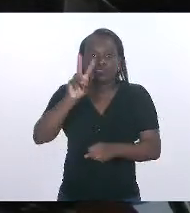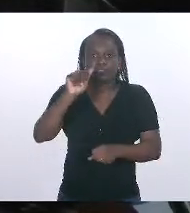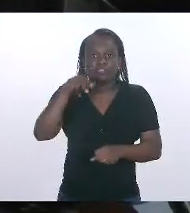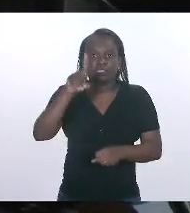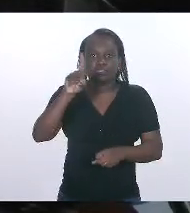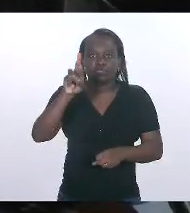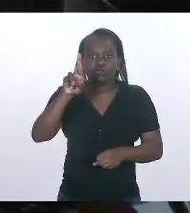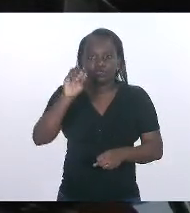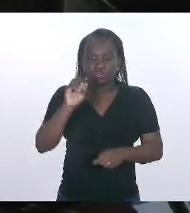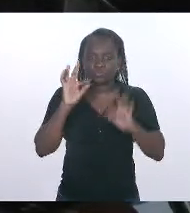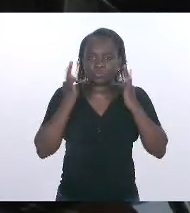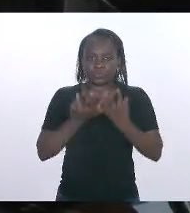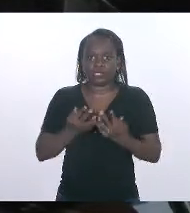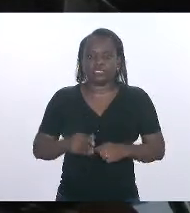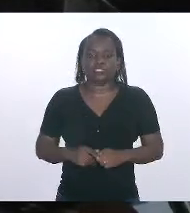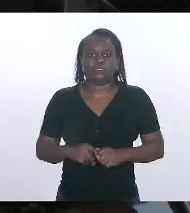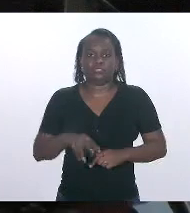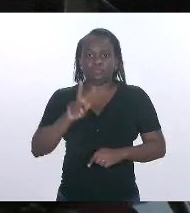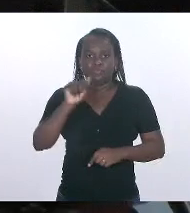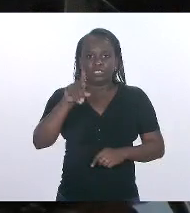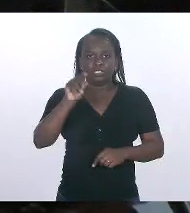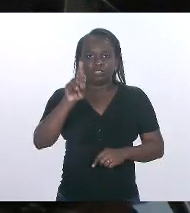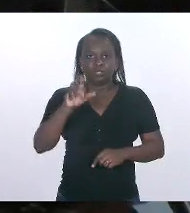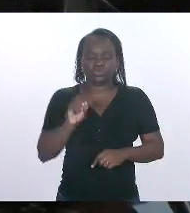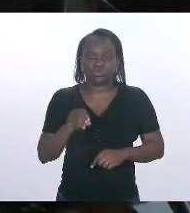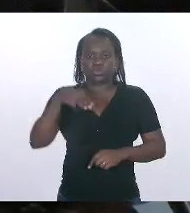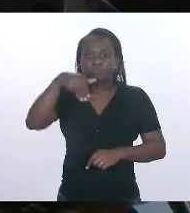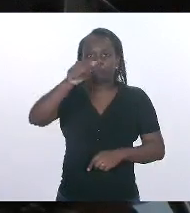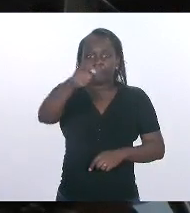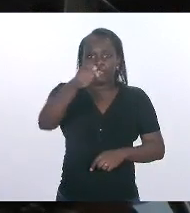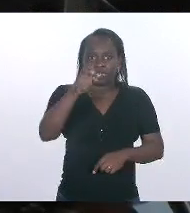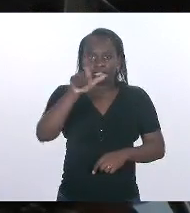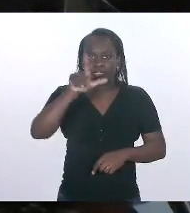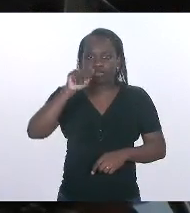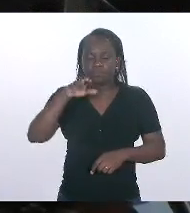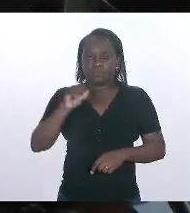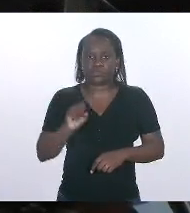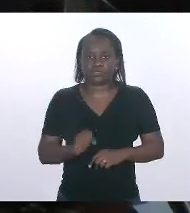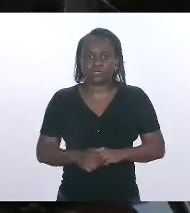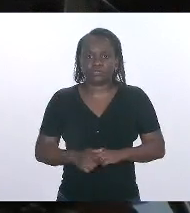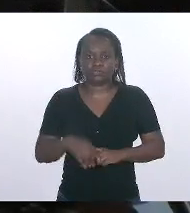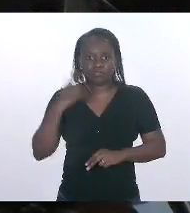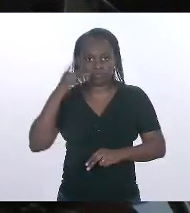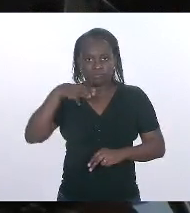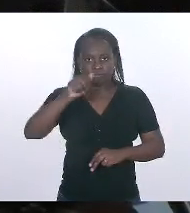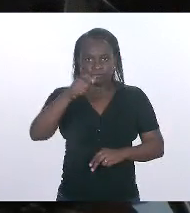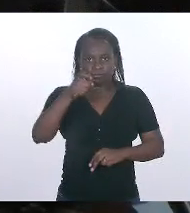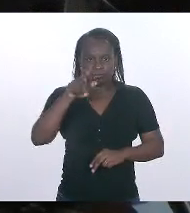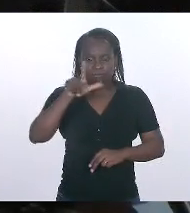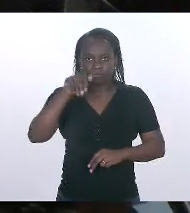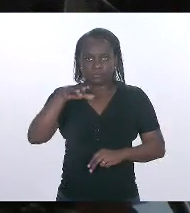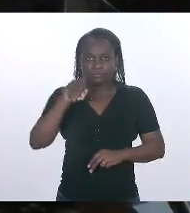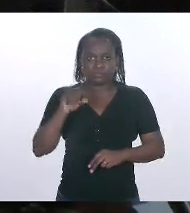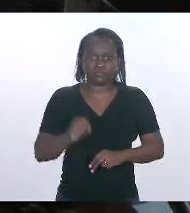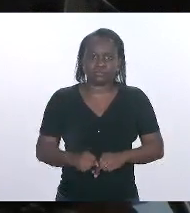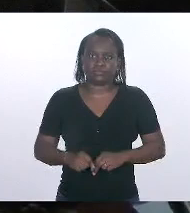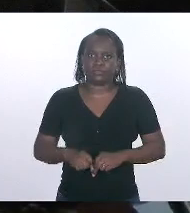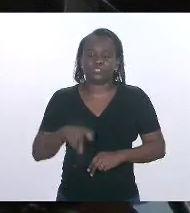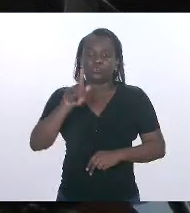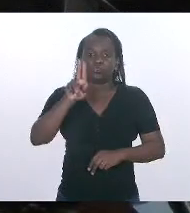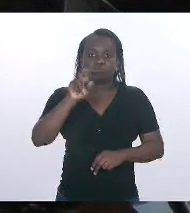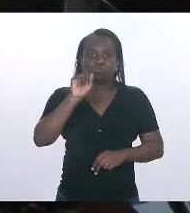Família. Deputado Vando Família. Deputado Marx Lemos. Deputado Marx Lemos. Deputado Gustavo